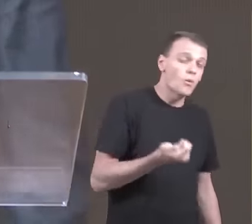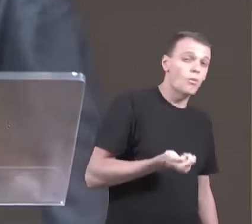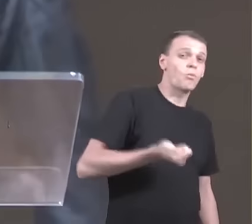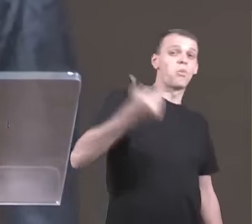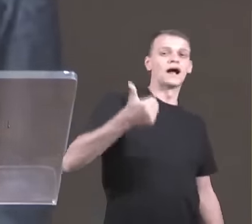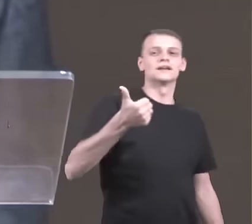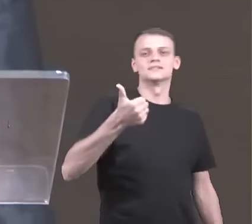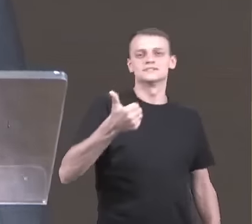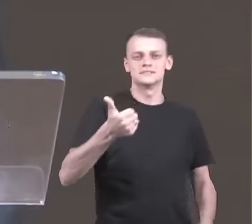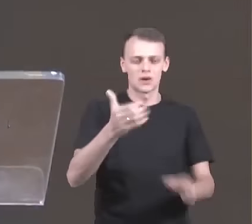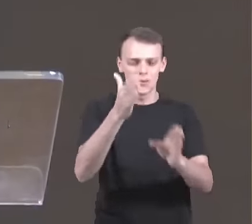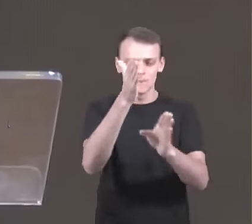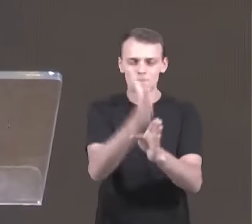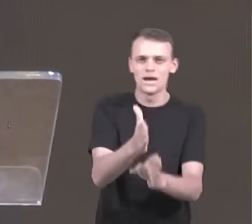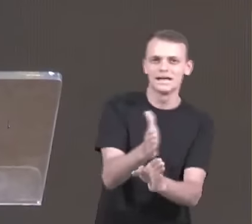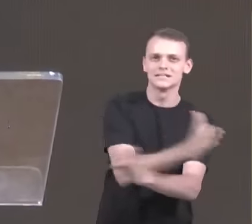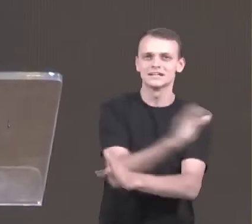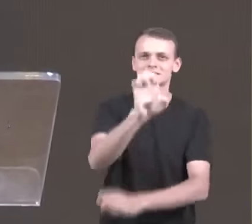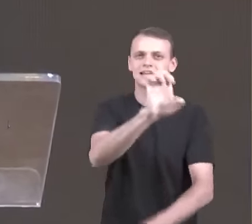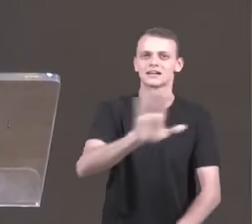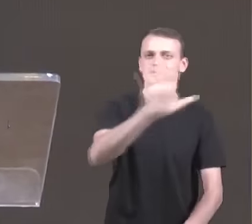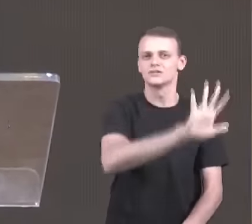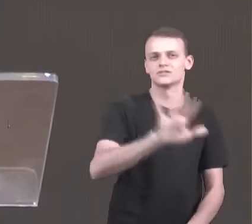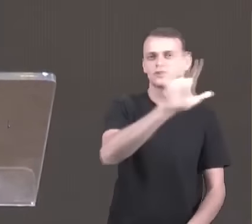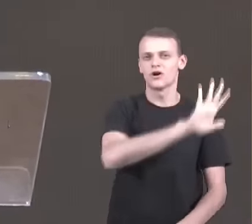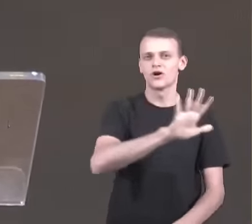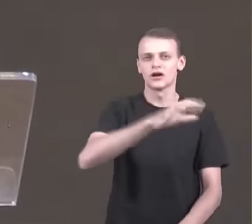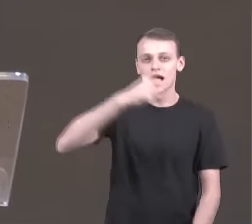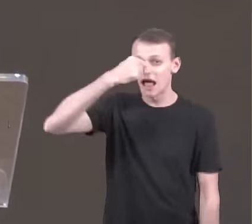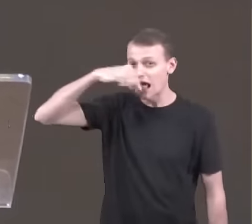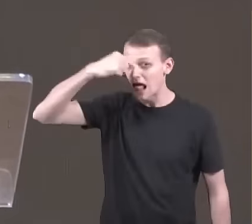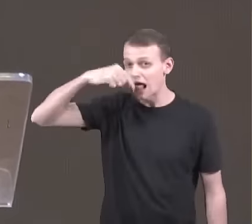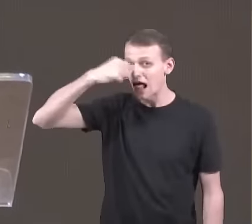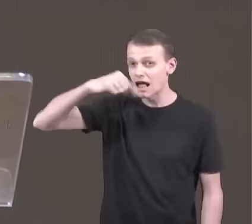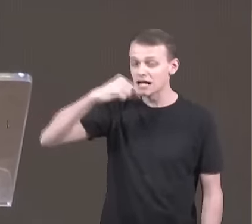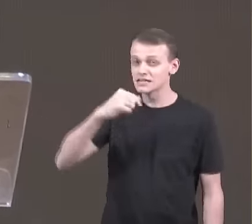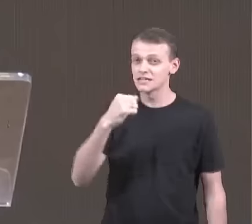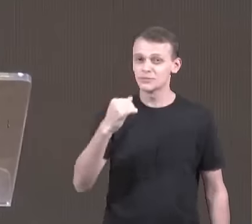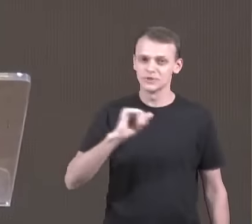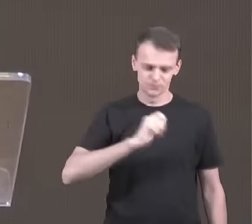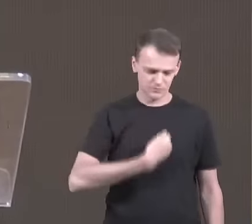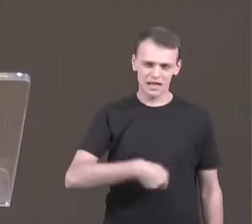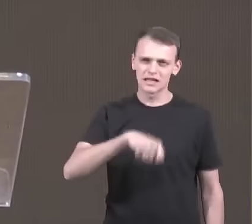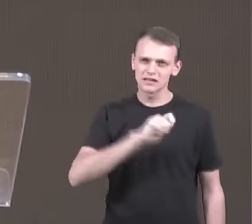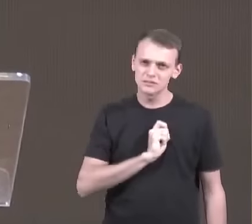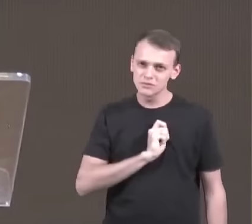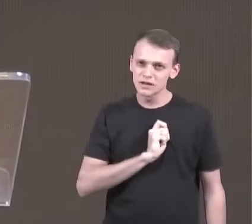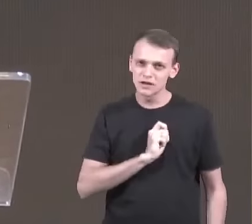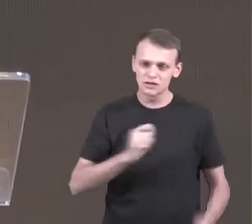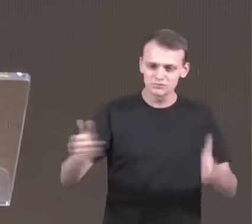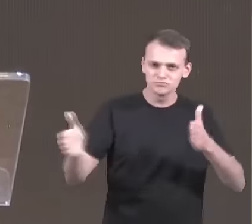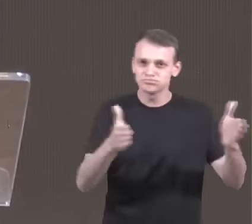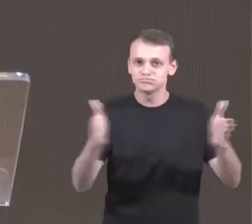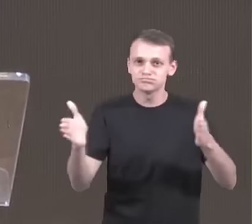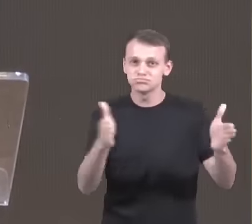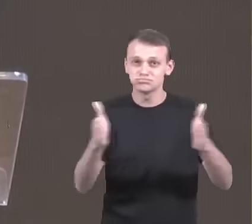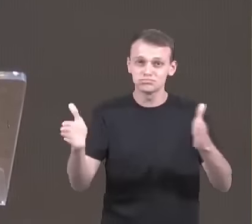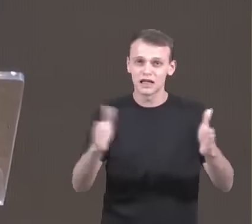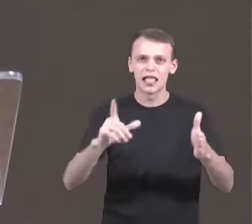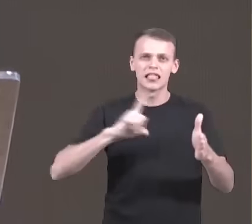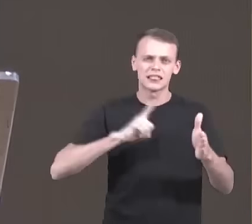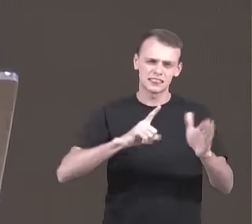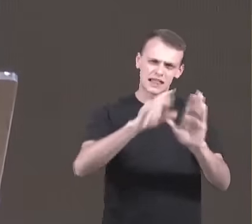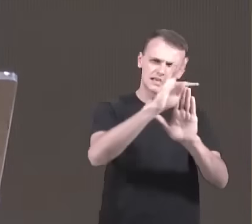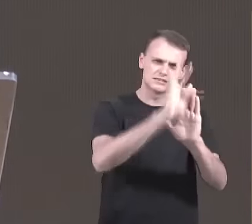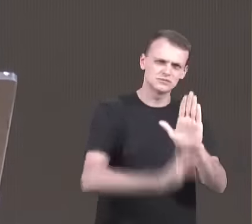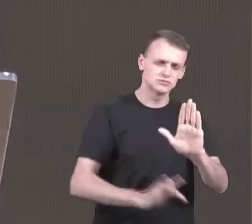toda a Europa. A pandemia da gripe espanhola de 1918 a 1919 afetou até um